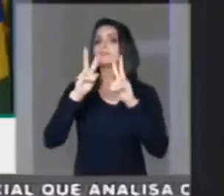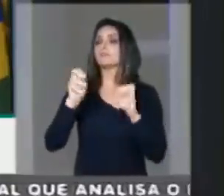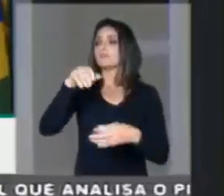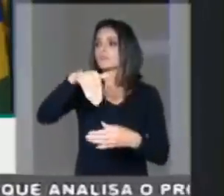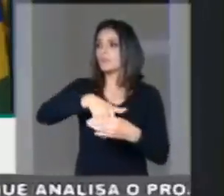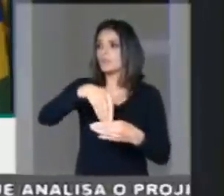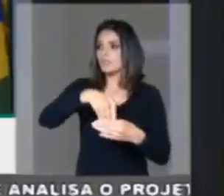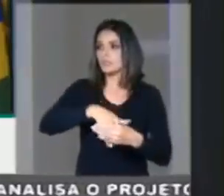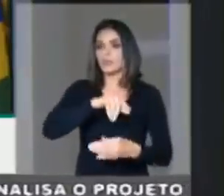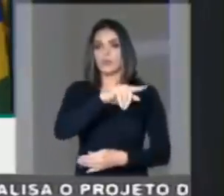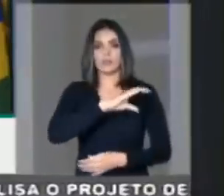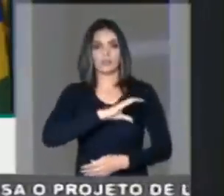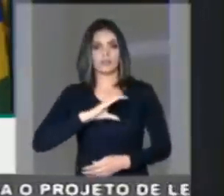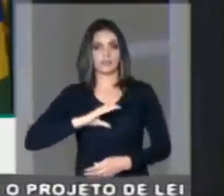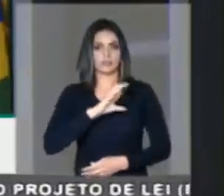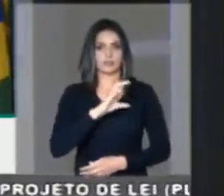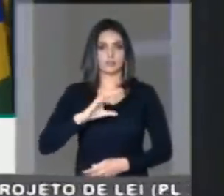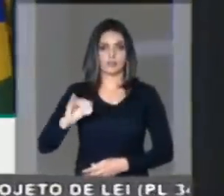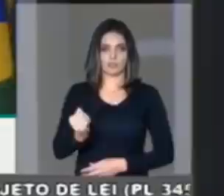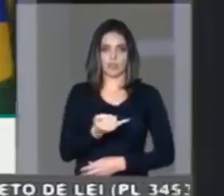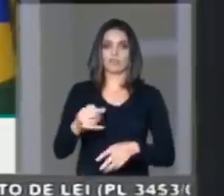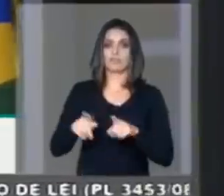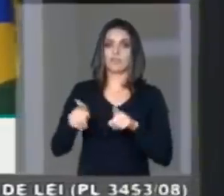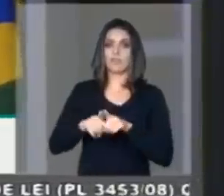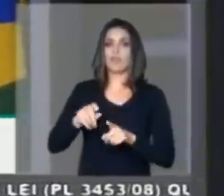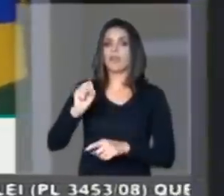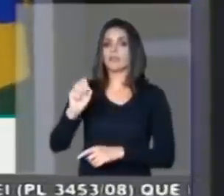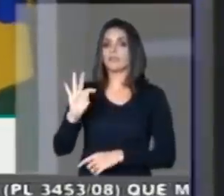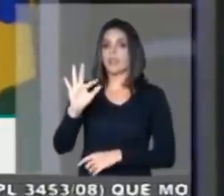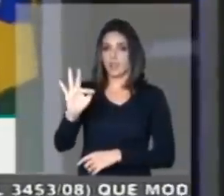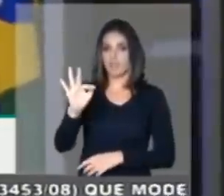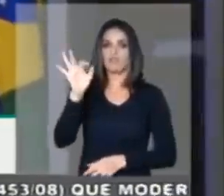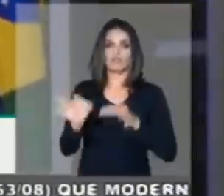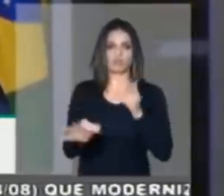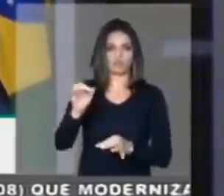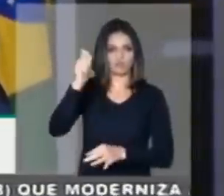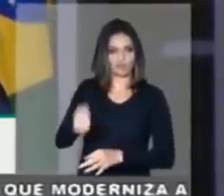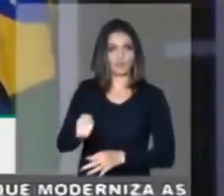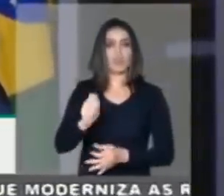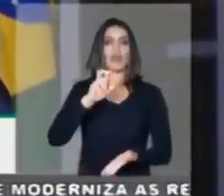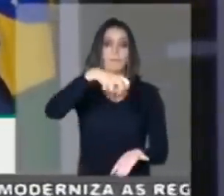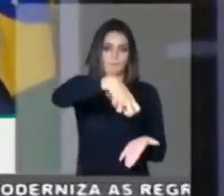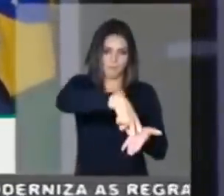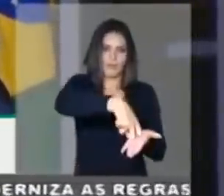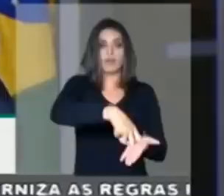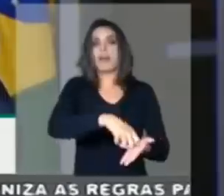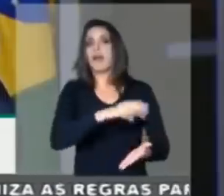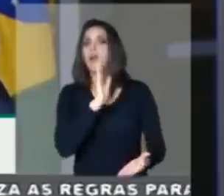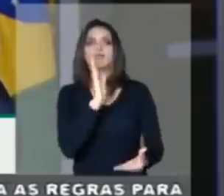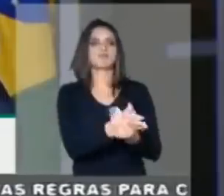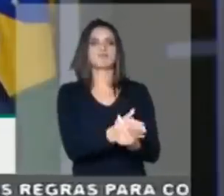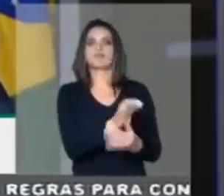na Comissão de Constituição e Justiça e o julgamento do Supremo Tribunal Federal em relação à prisão ou o cumprimento de pena a partir da condenação